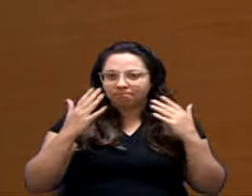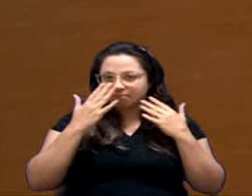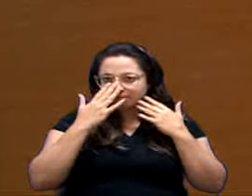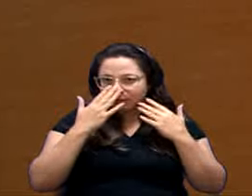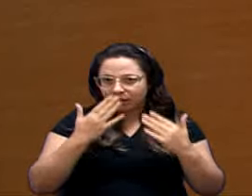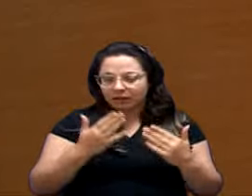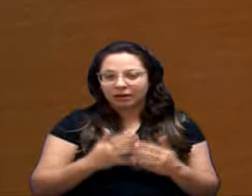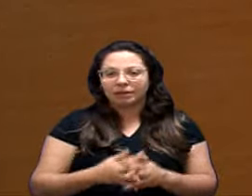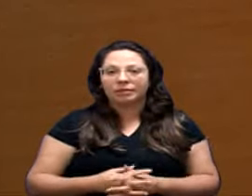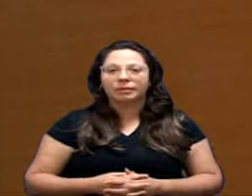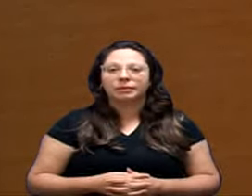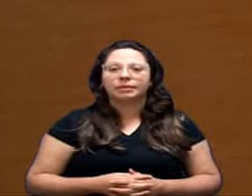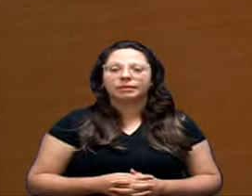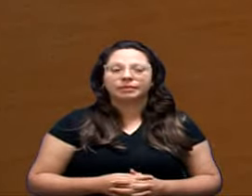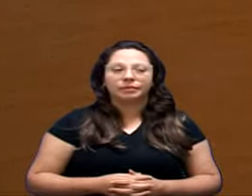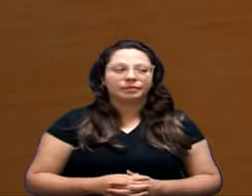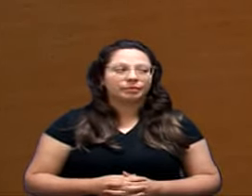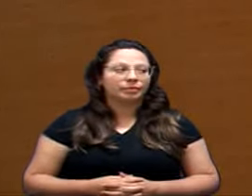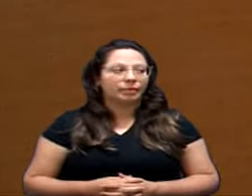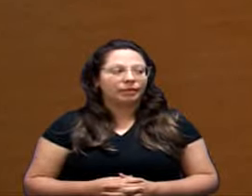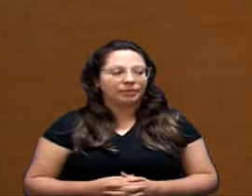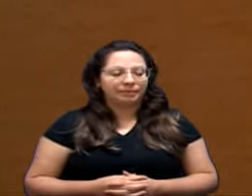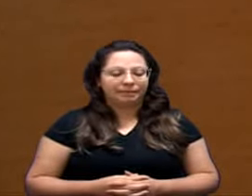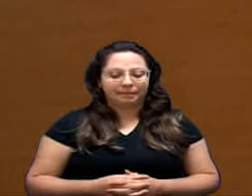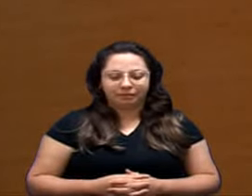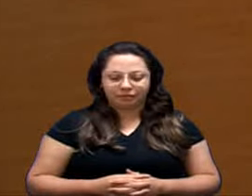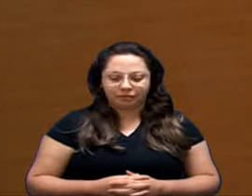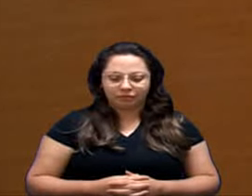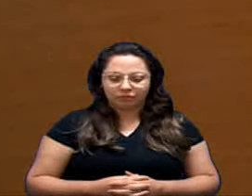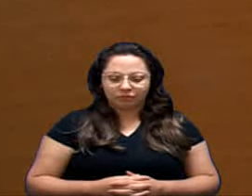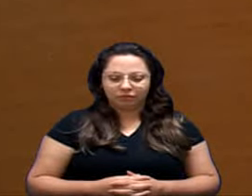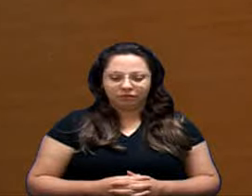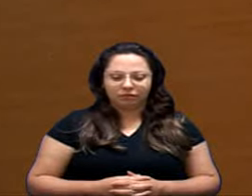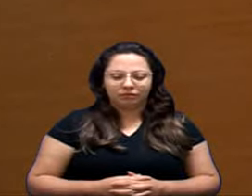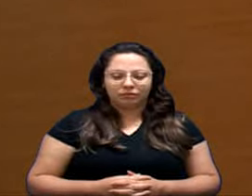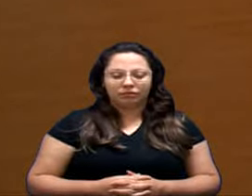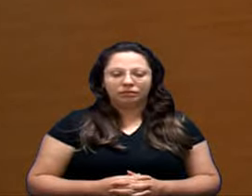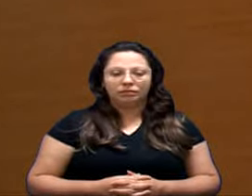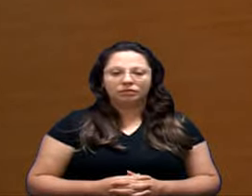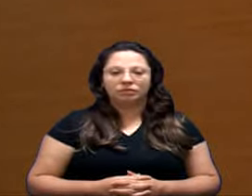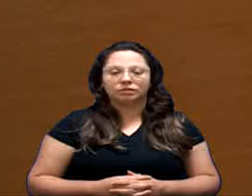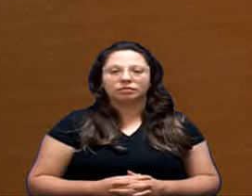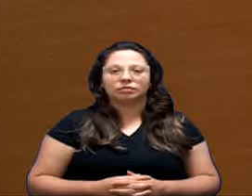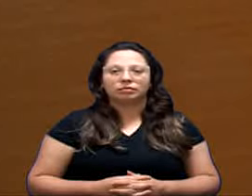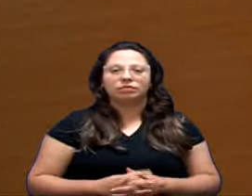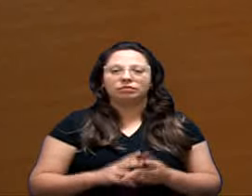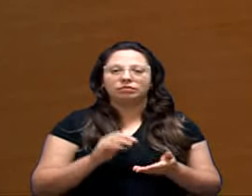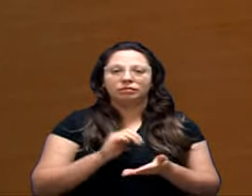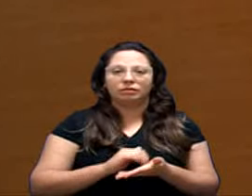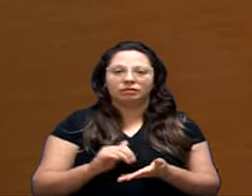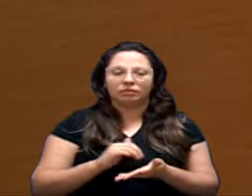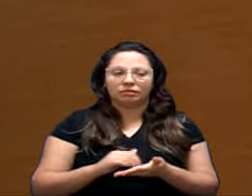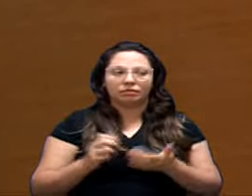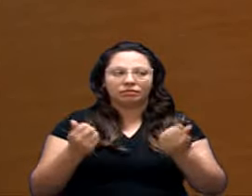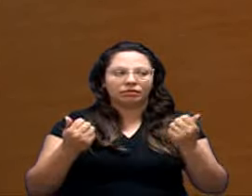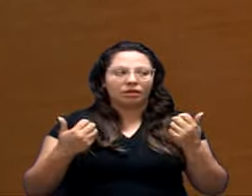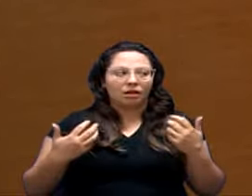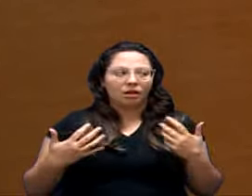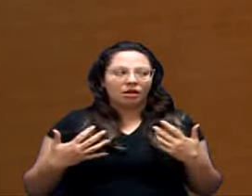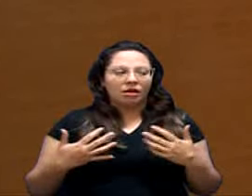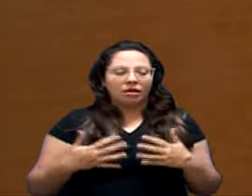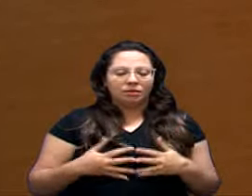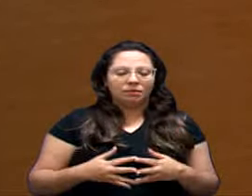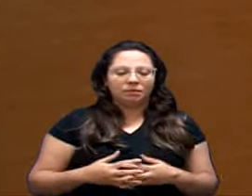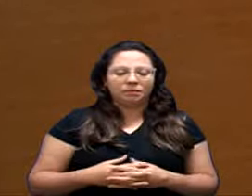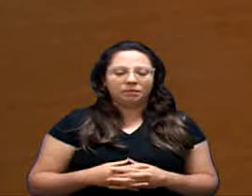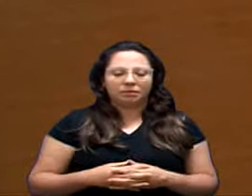Obrigado com a palavra secretárias eh eh agradeço a